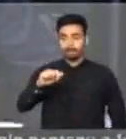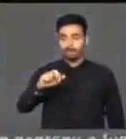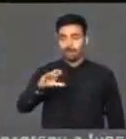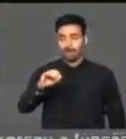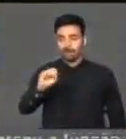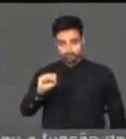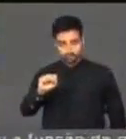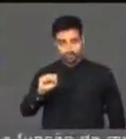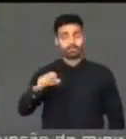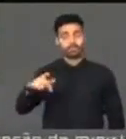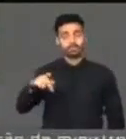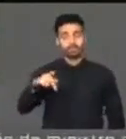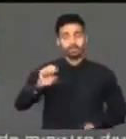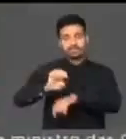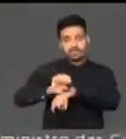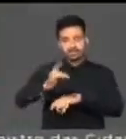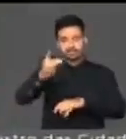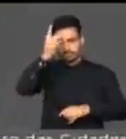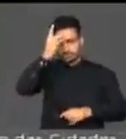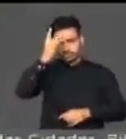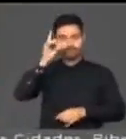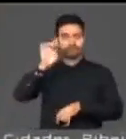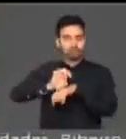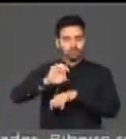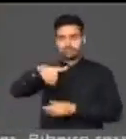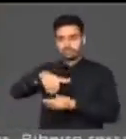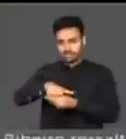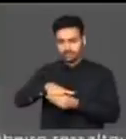Vicente, PP do Espírito Santo, votou sim,